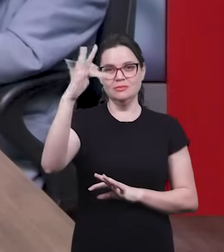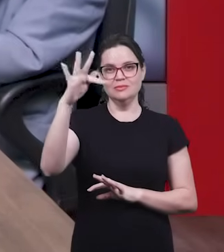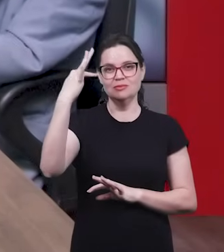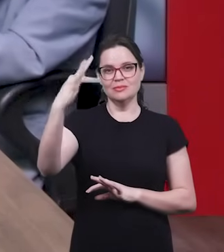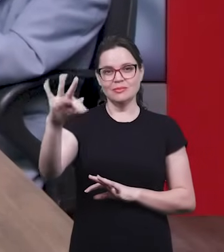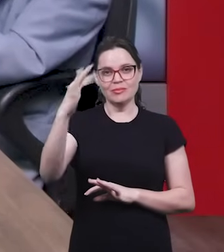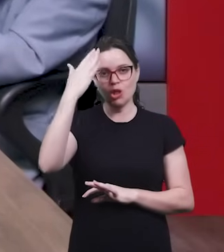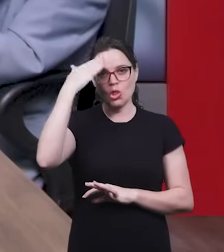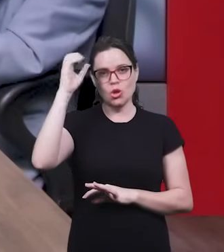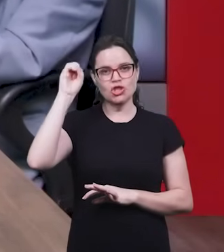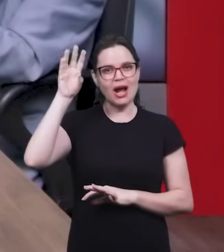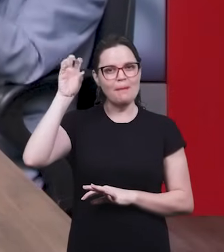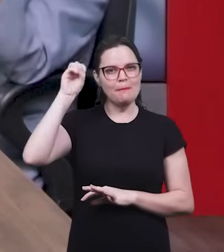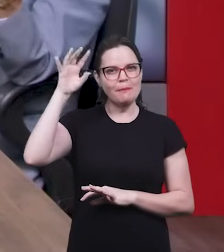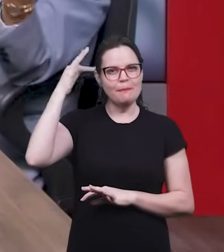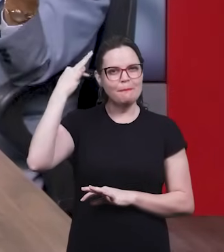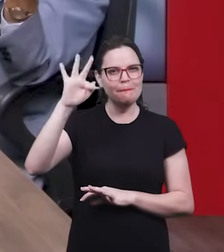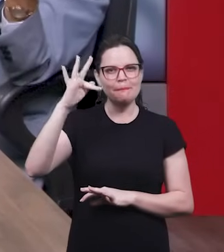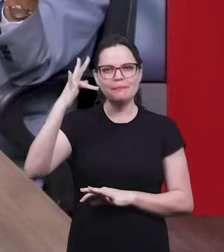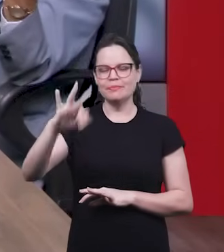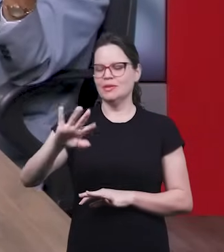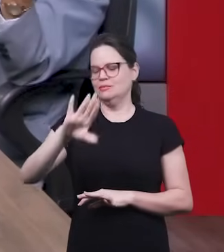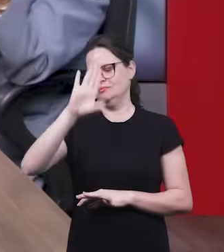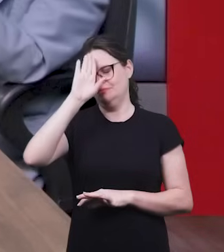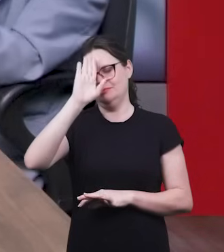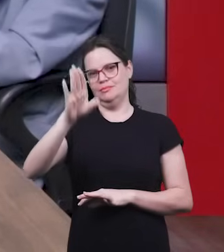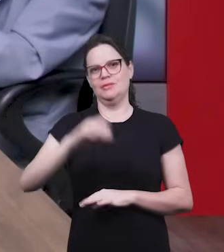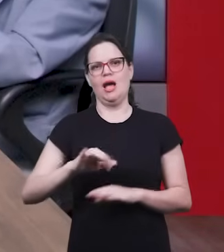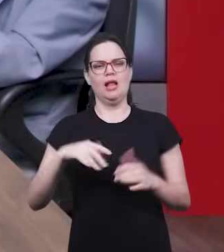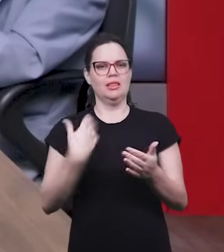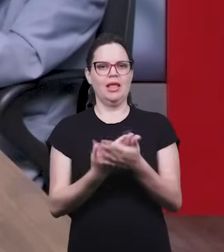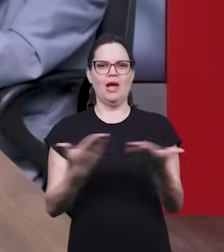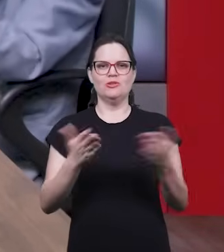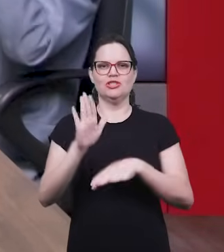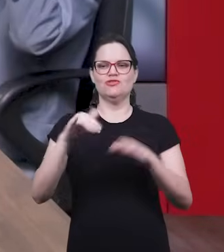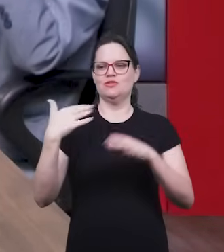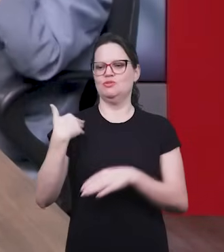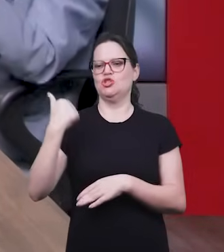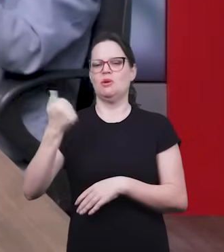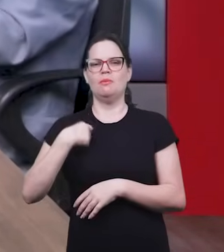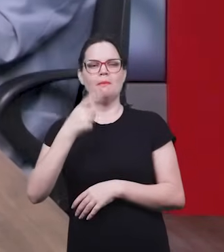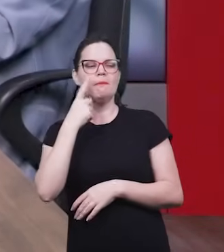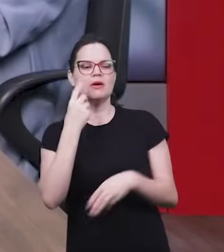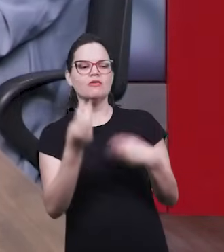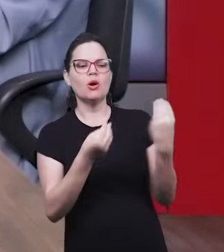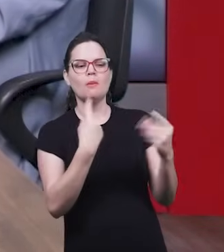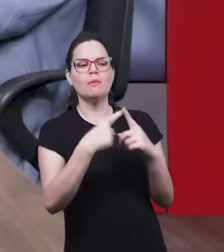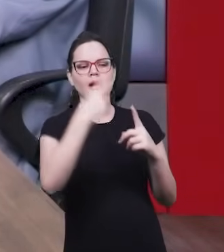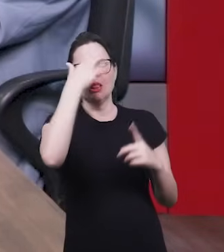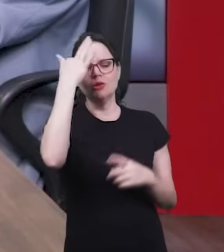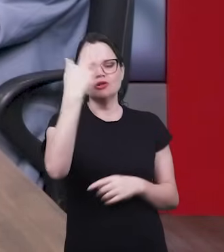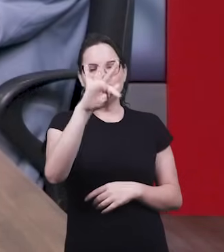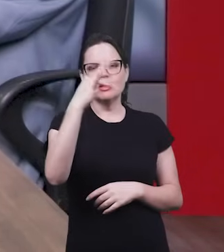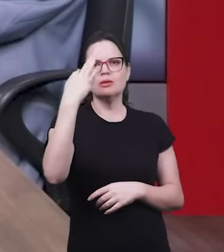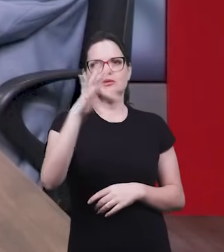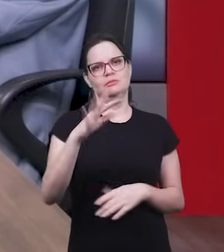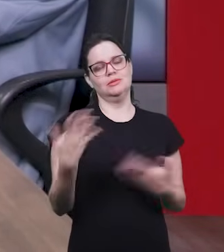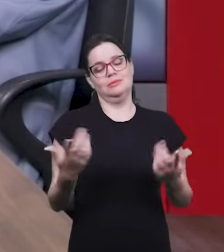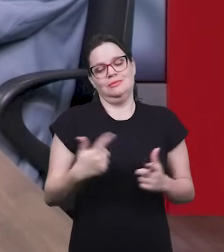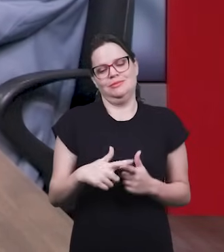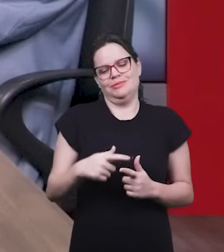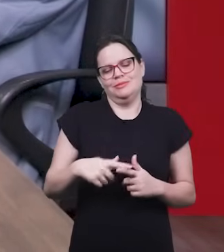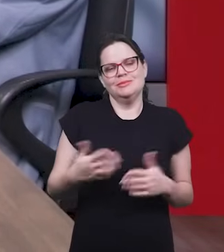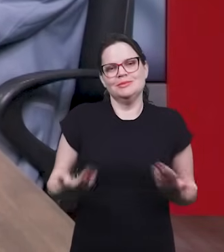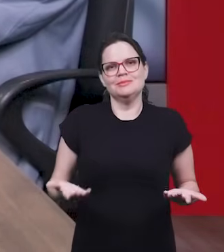então, especialmente. Eu até hoje, de quando vez me chamam ali para ver e tal. Ah, mas como é que não é na faculdade? O problema é esse, né?